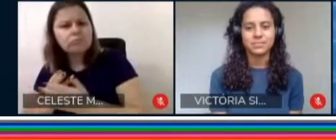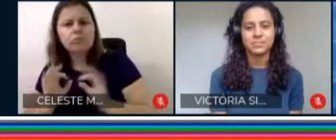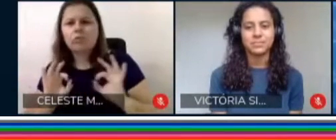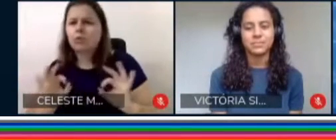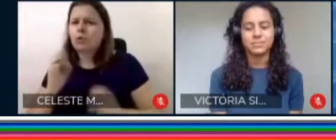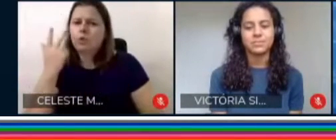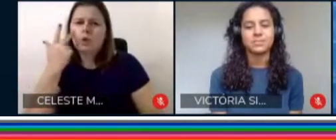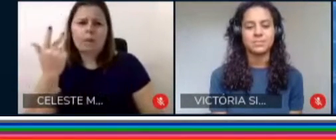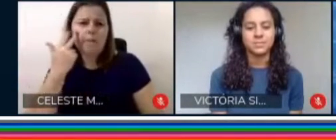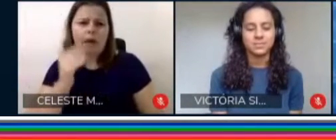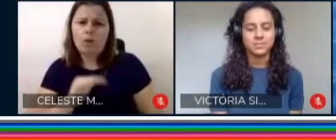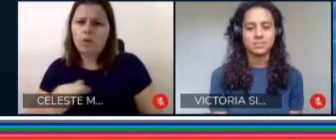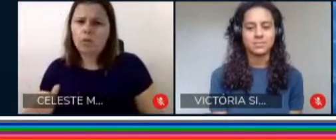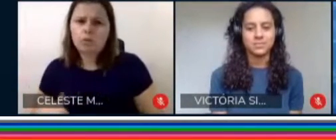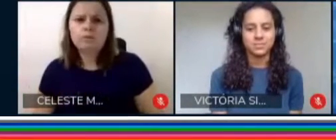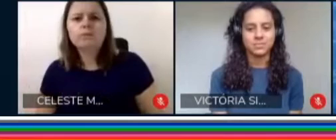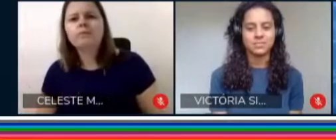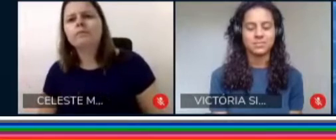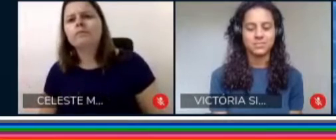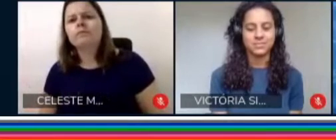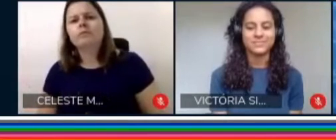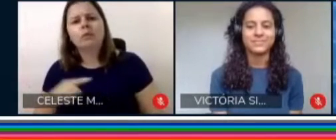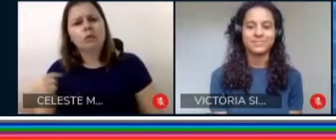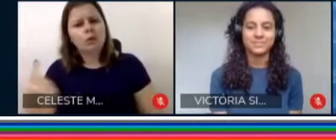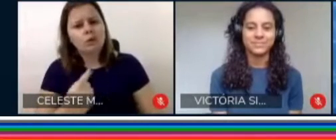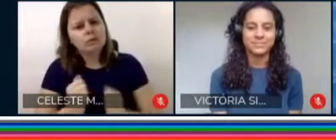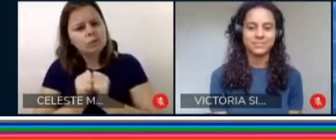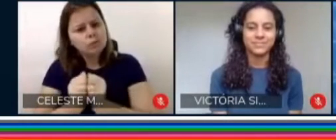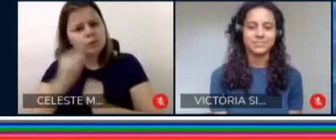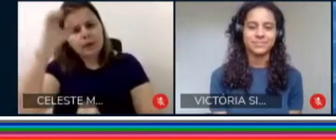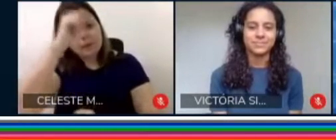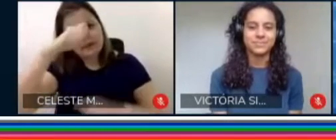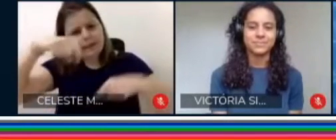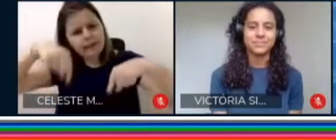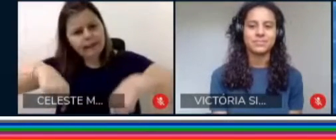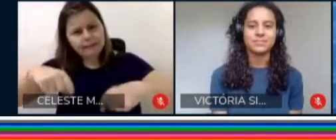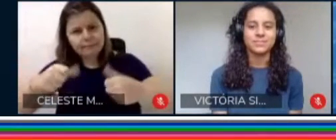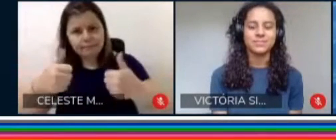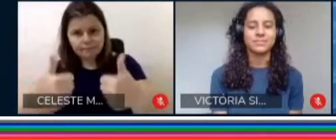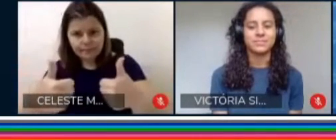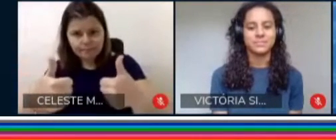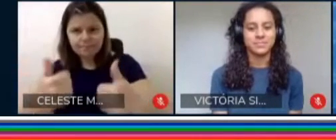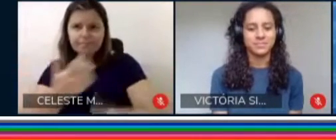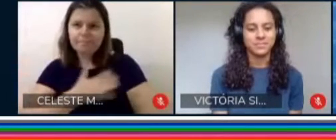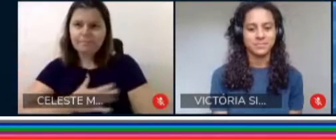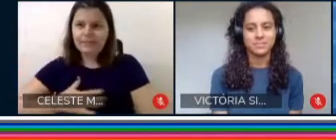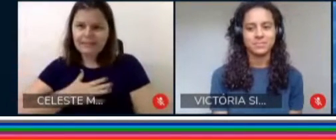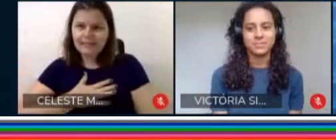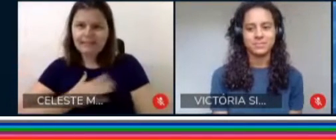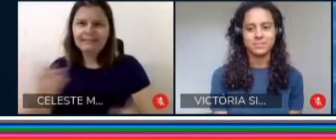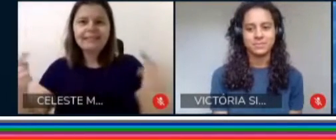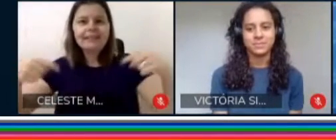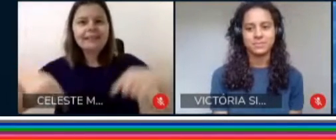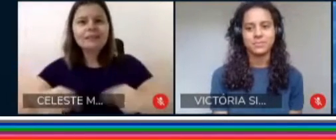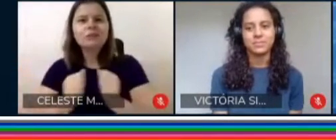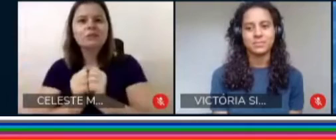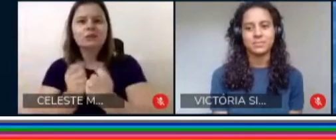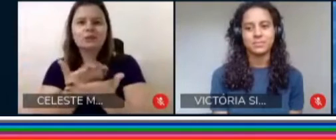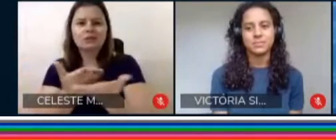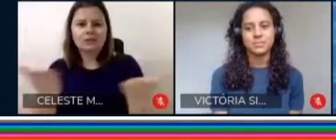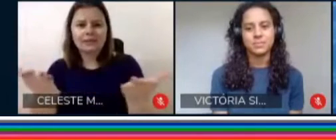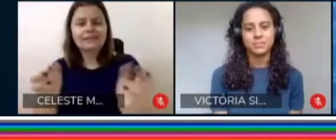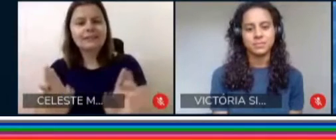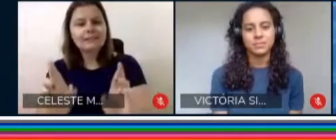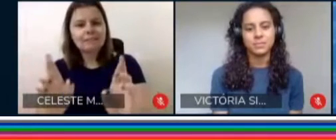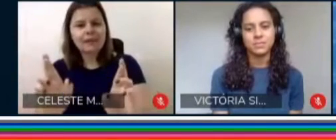está aqui para isso também, para aprender juntos, para rever juntos, tá bem? Foi um prazer estar aqui com vocês, né? Espero